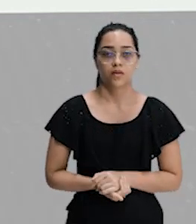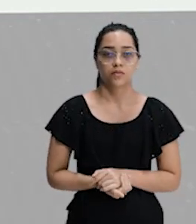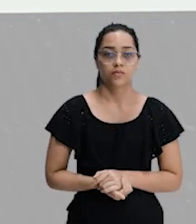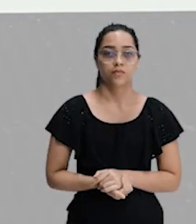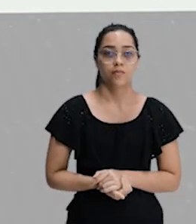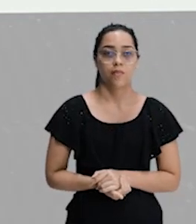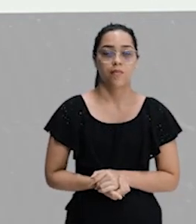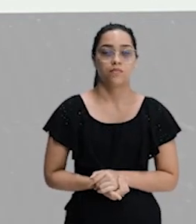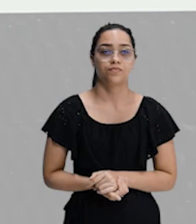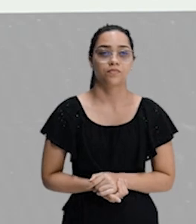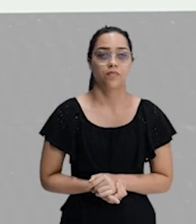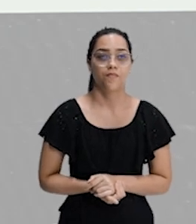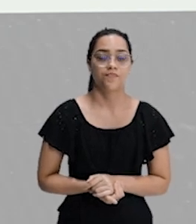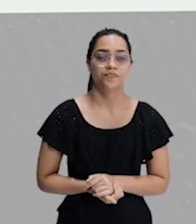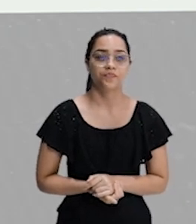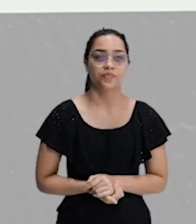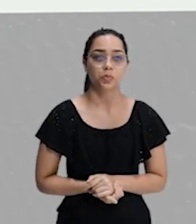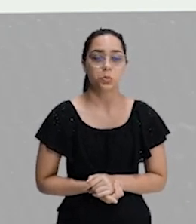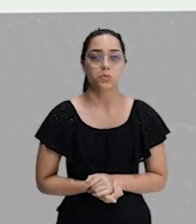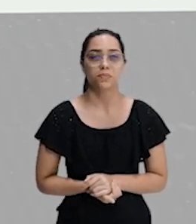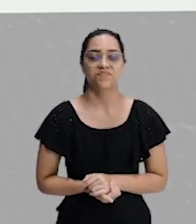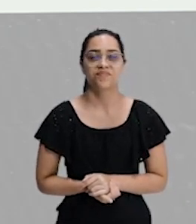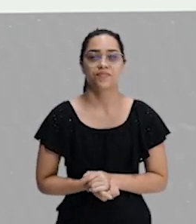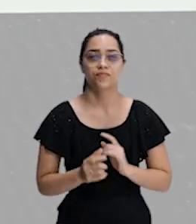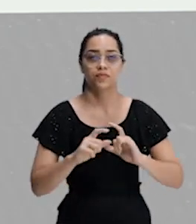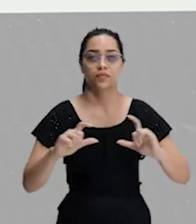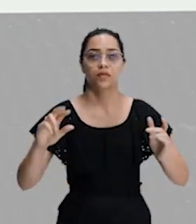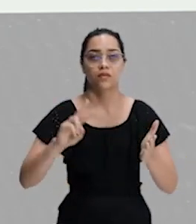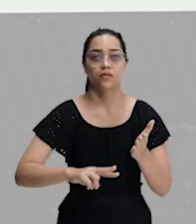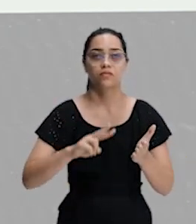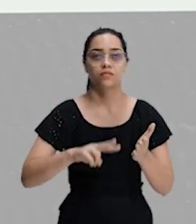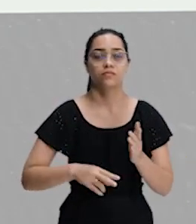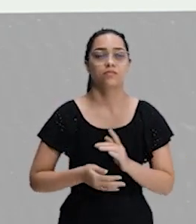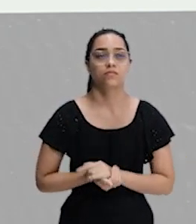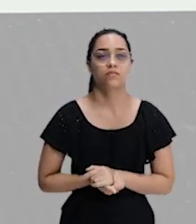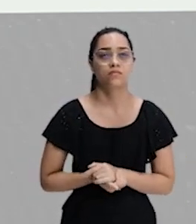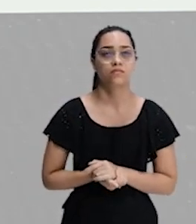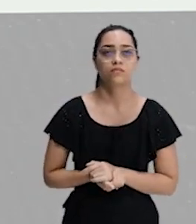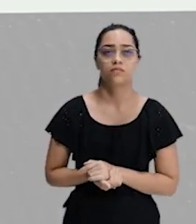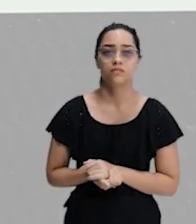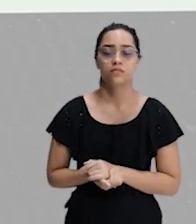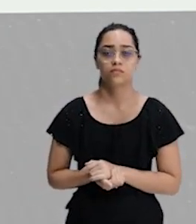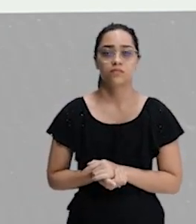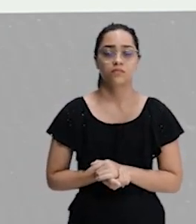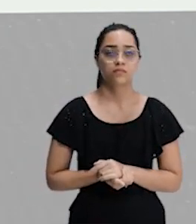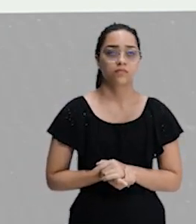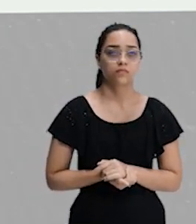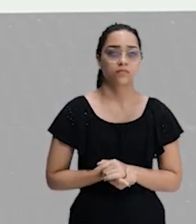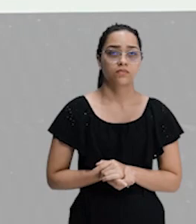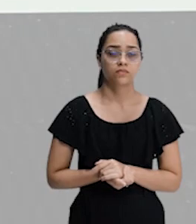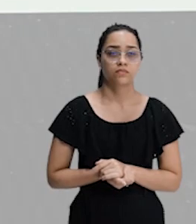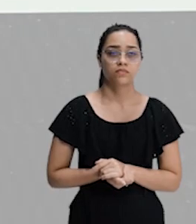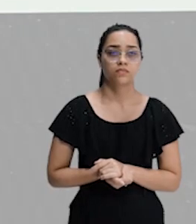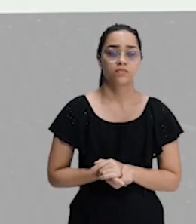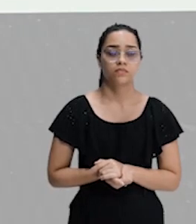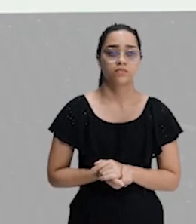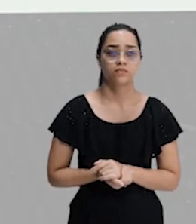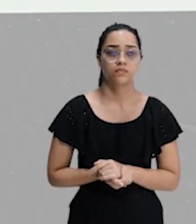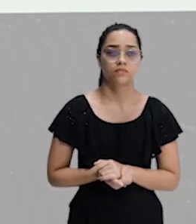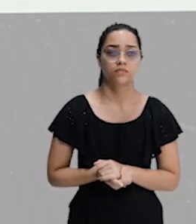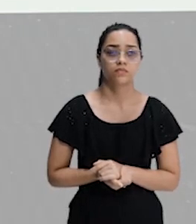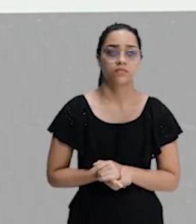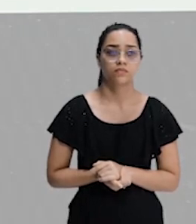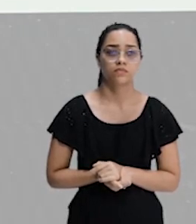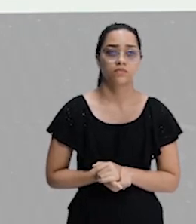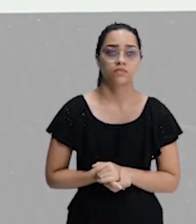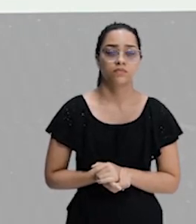né? Olha só, vamos ler aqui. Calcule o valor de H sabendo que o volume das latas